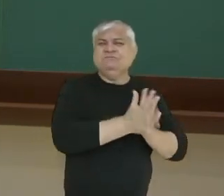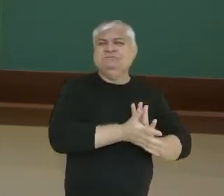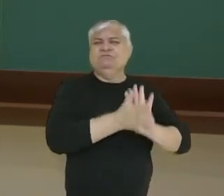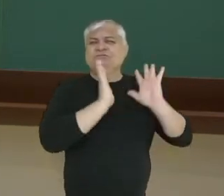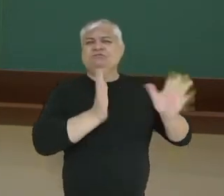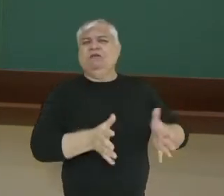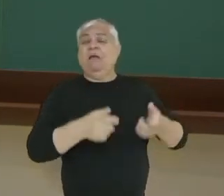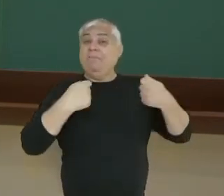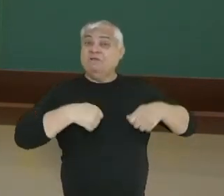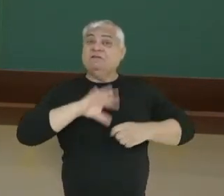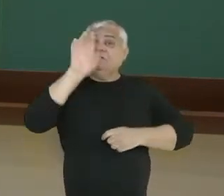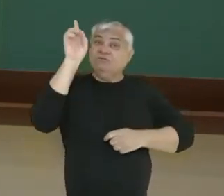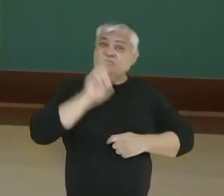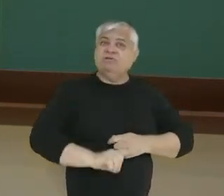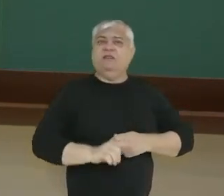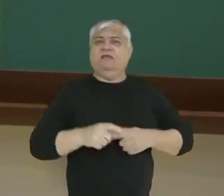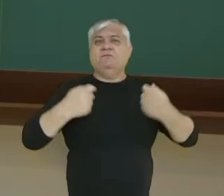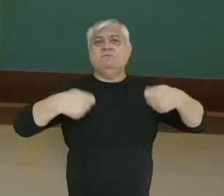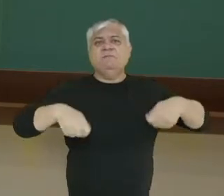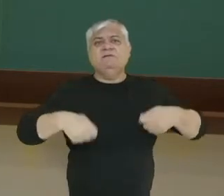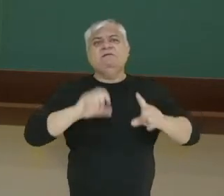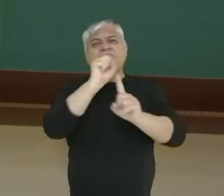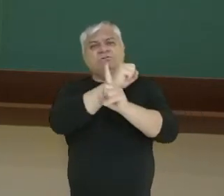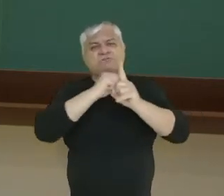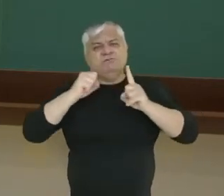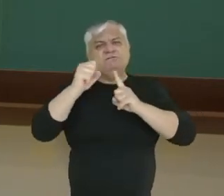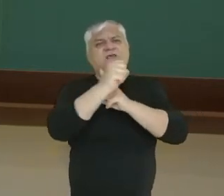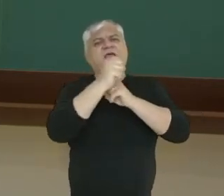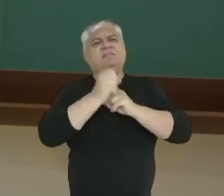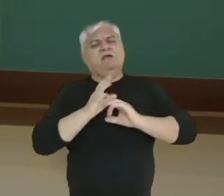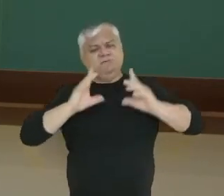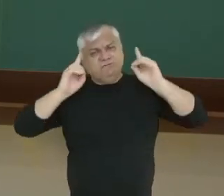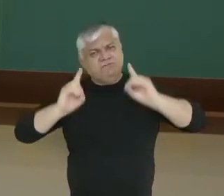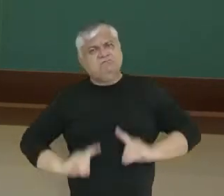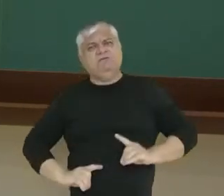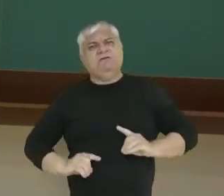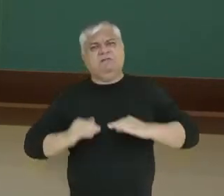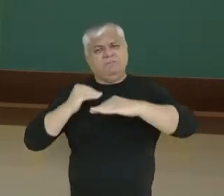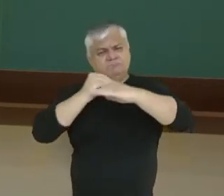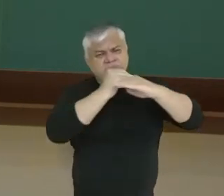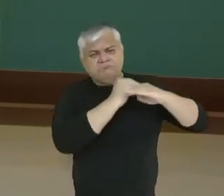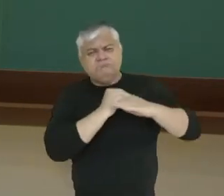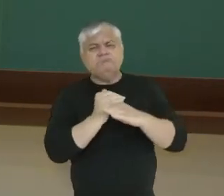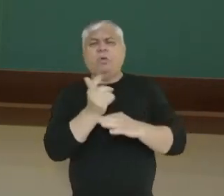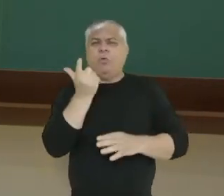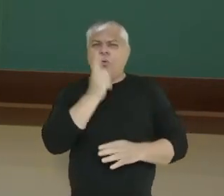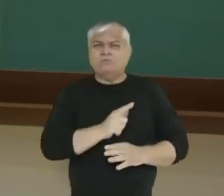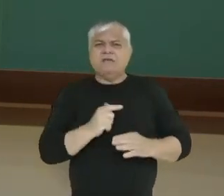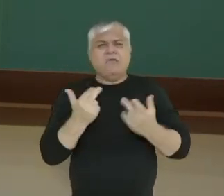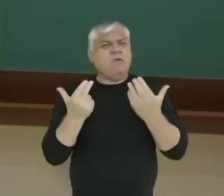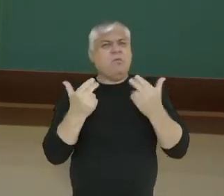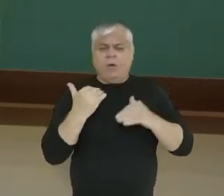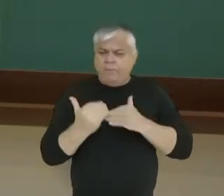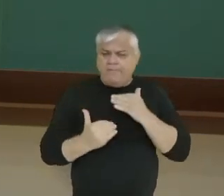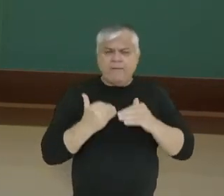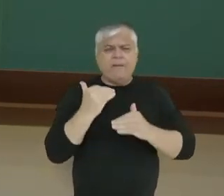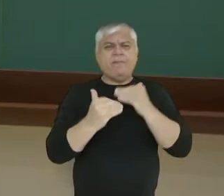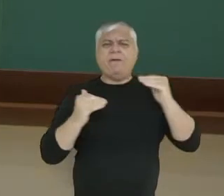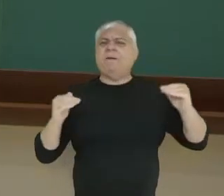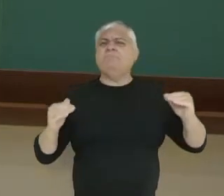vivermos hoje, numa sociedade muito mais digna e que todos consigam alcançar, né,